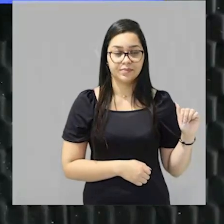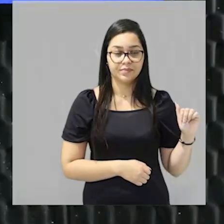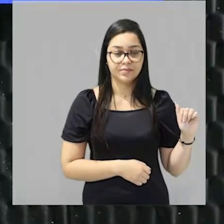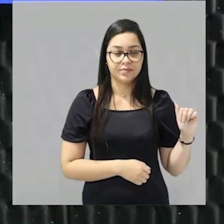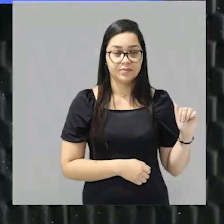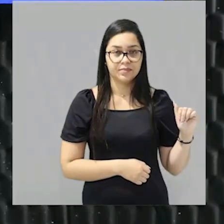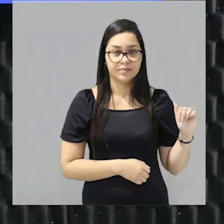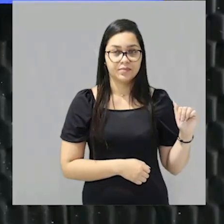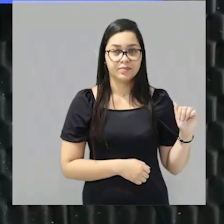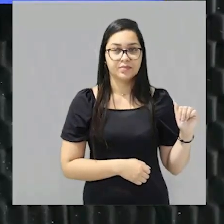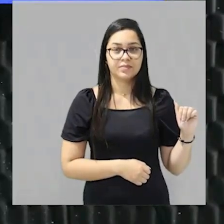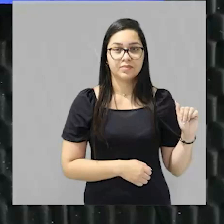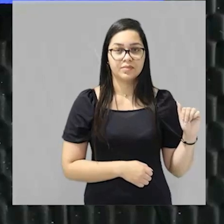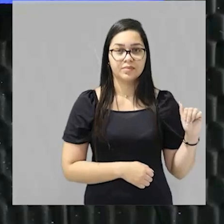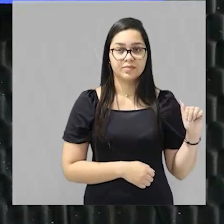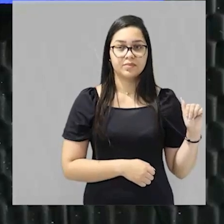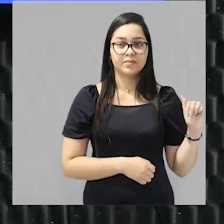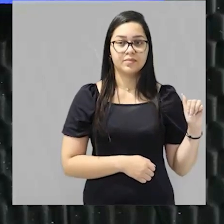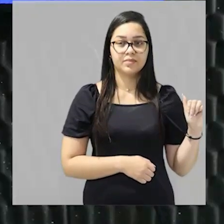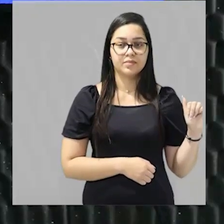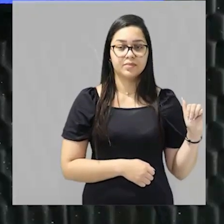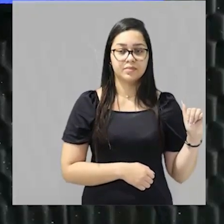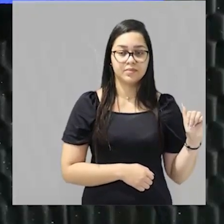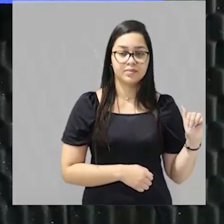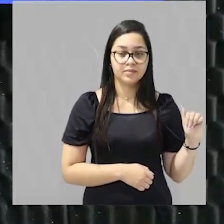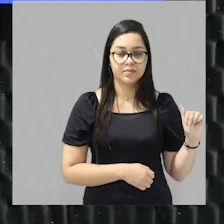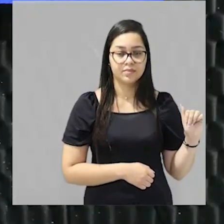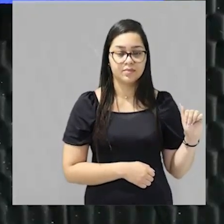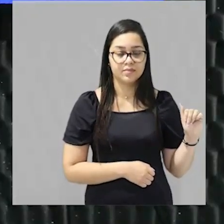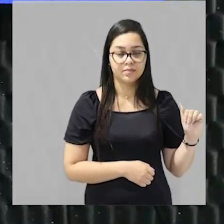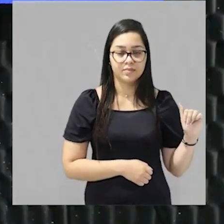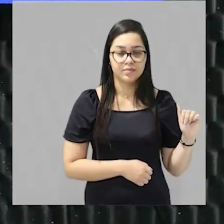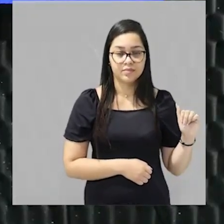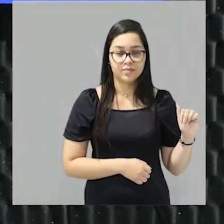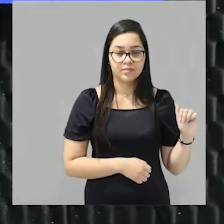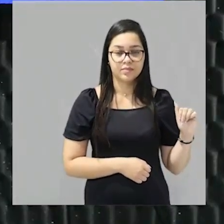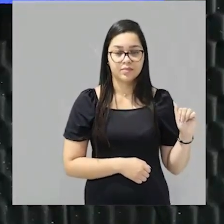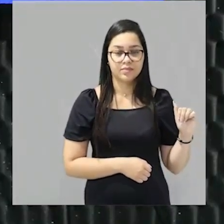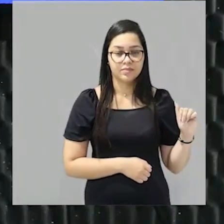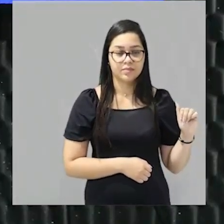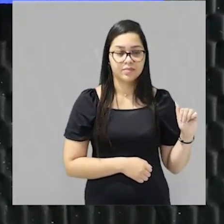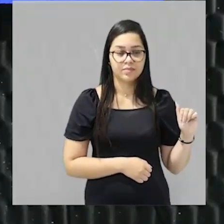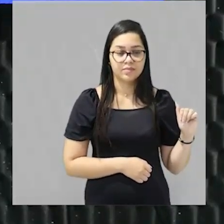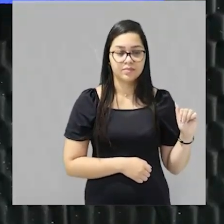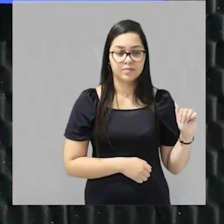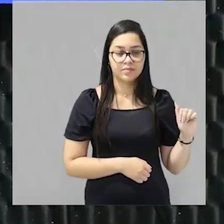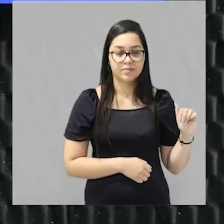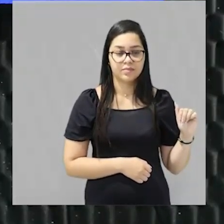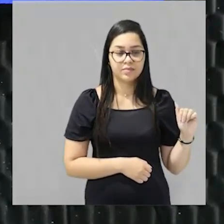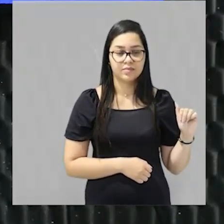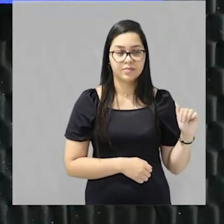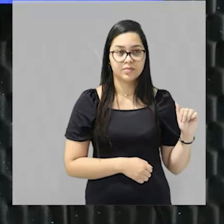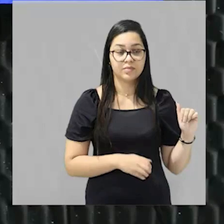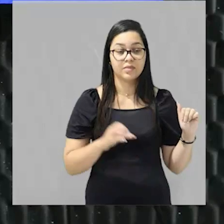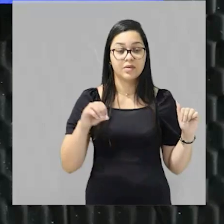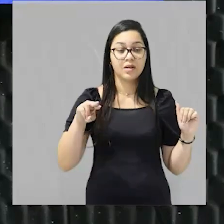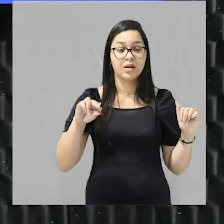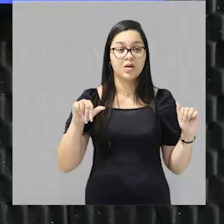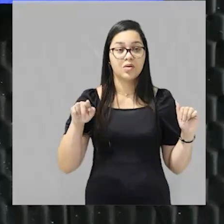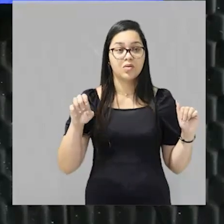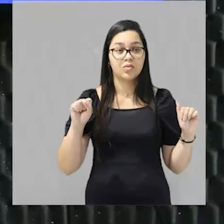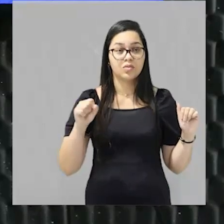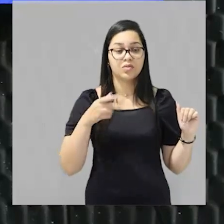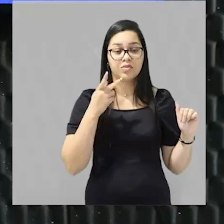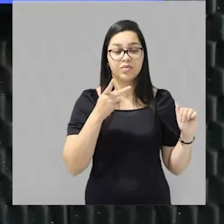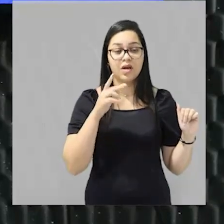querida. O que me dizes? Ter 2, 3 filhos e ser meio felizes? Érico